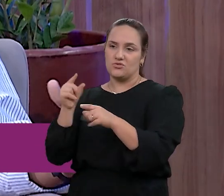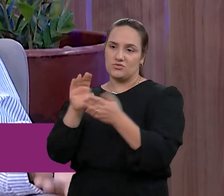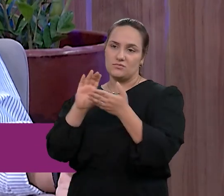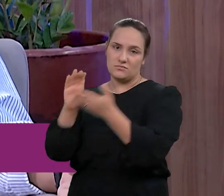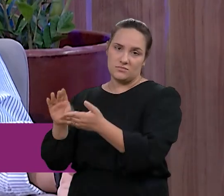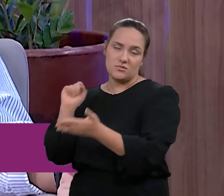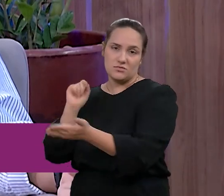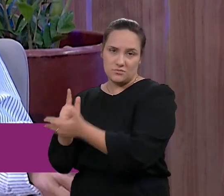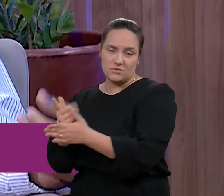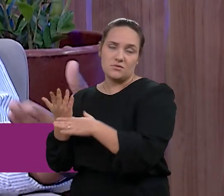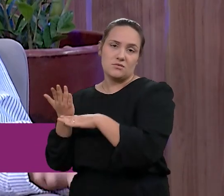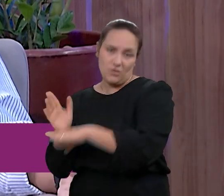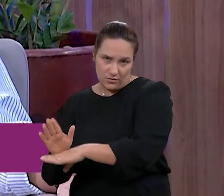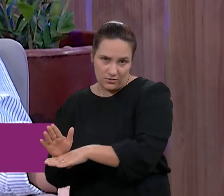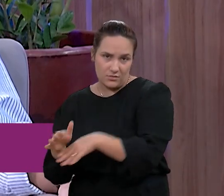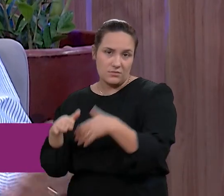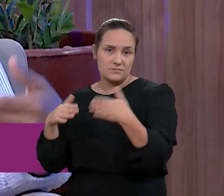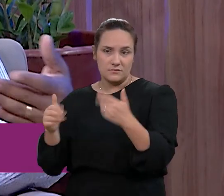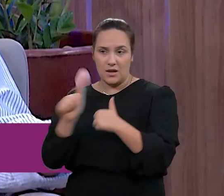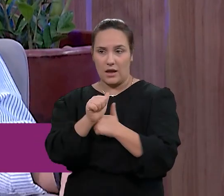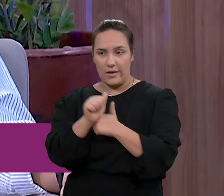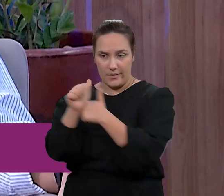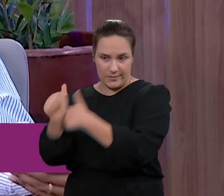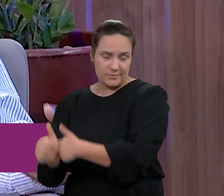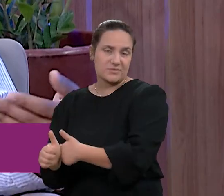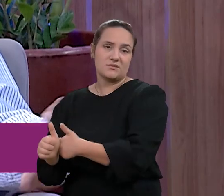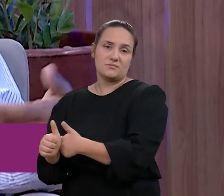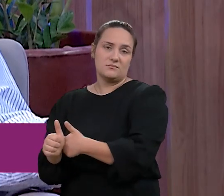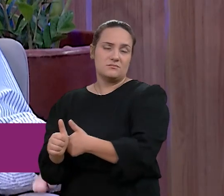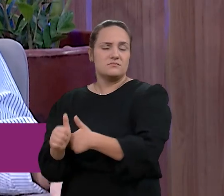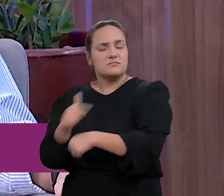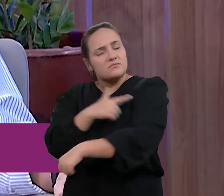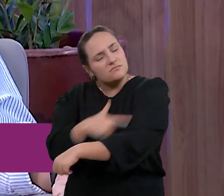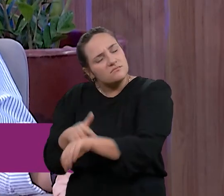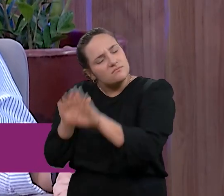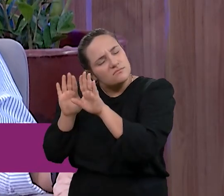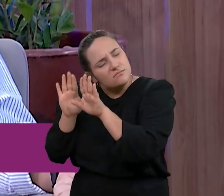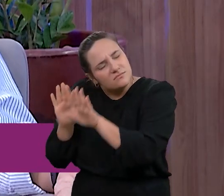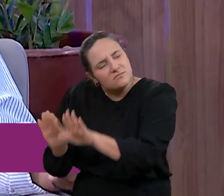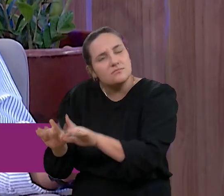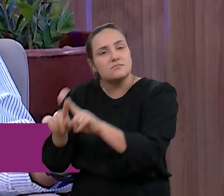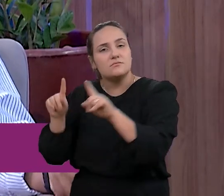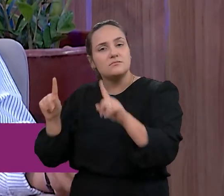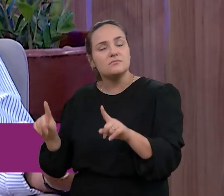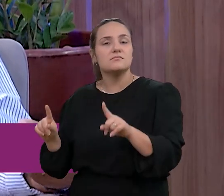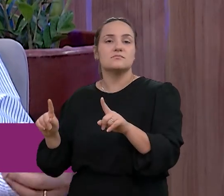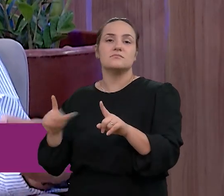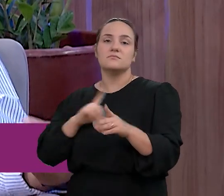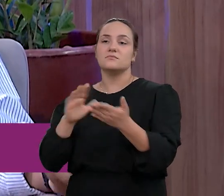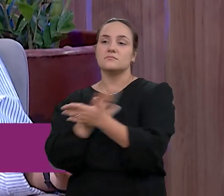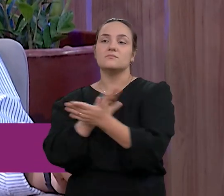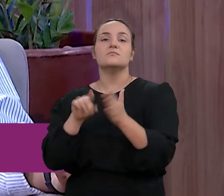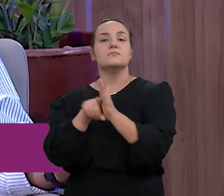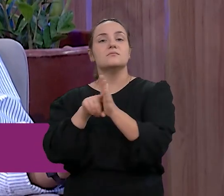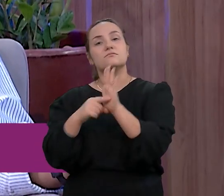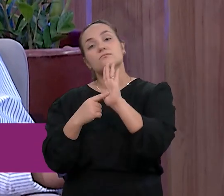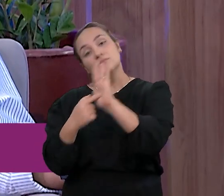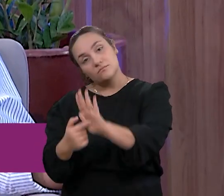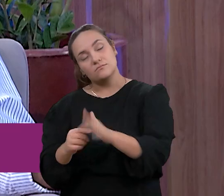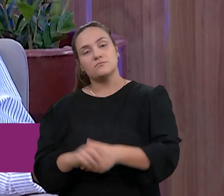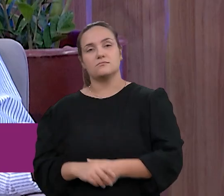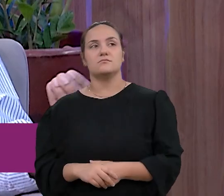renda também de natureza preventiva e proativa um acompanhamento sempre muito respeitoso dessas famílias por há dados que dizem o